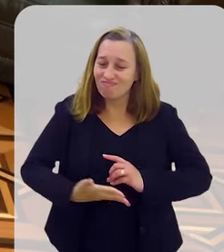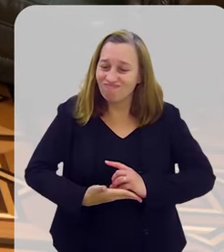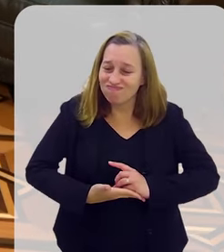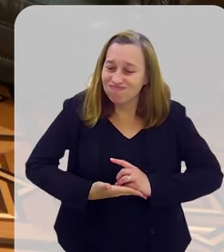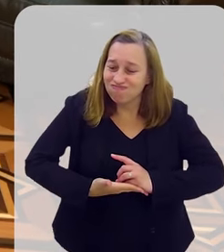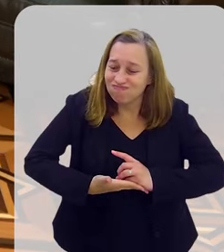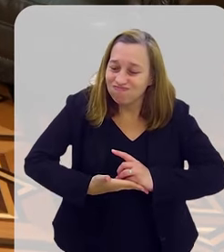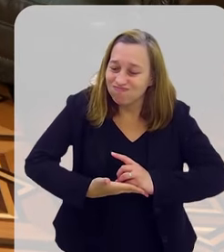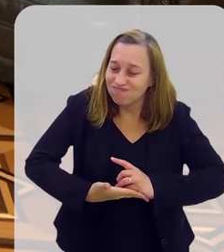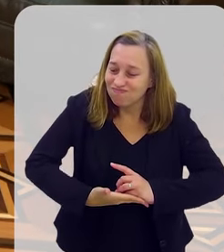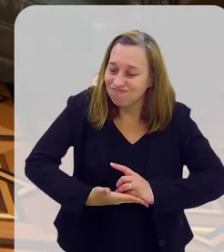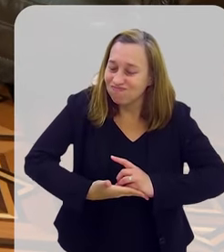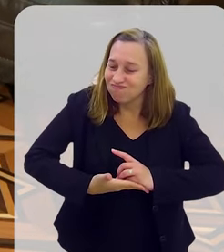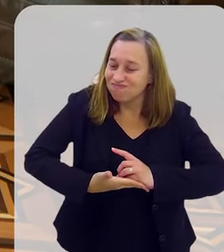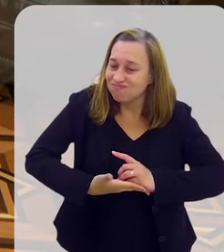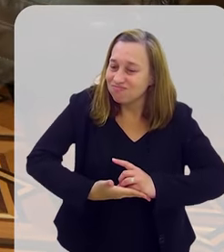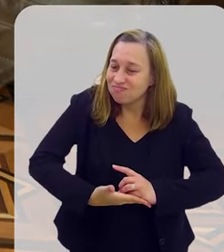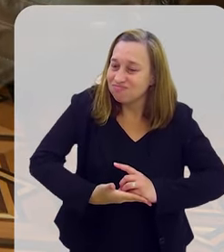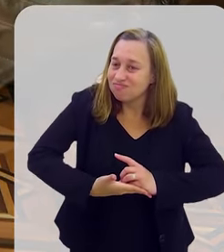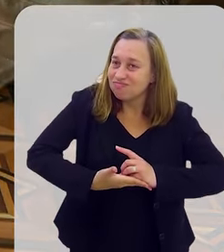Sua voz,